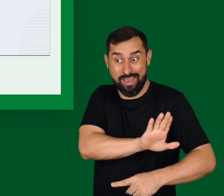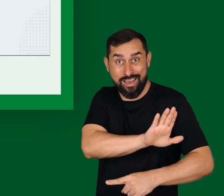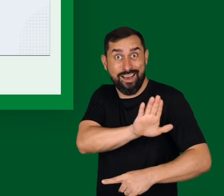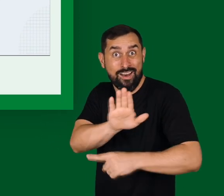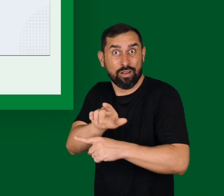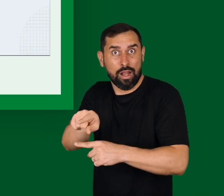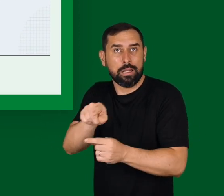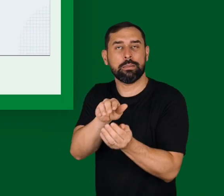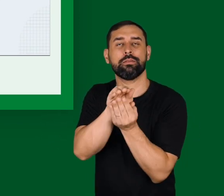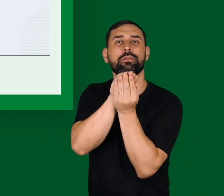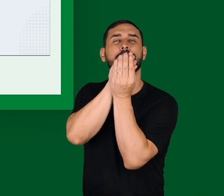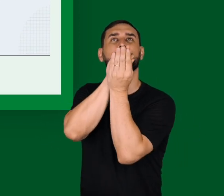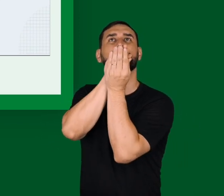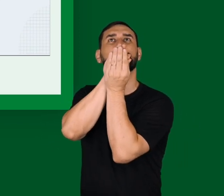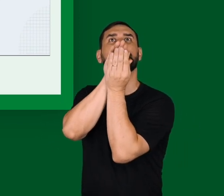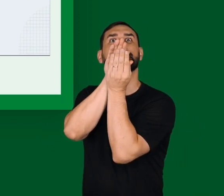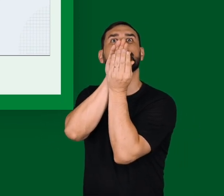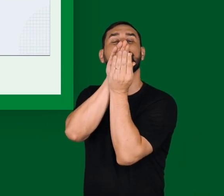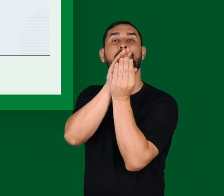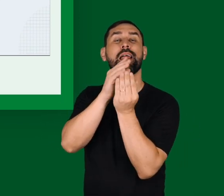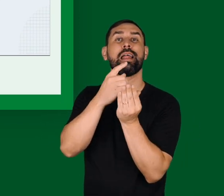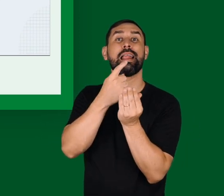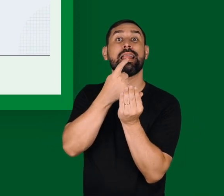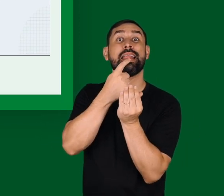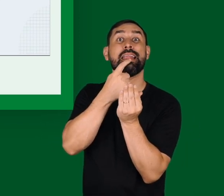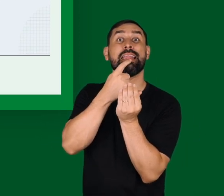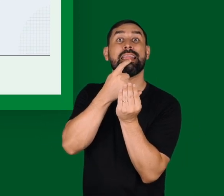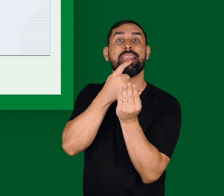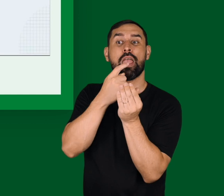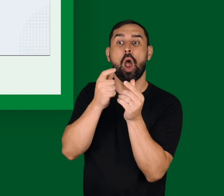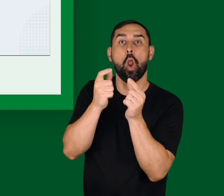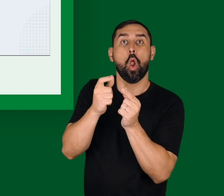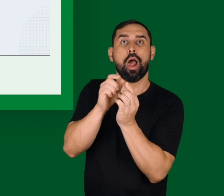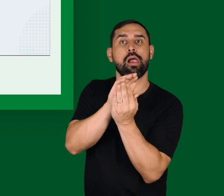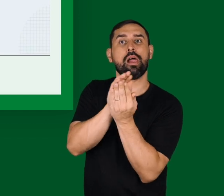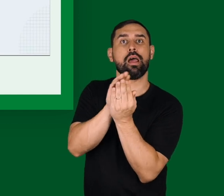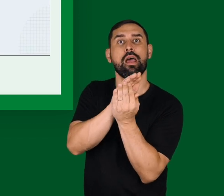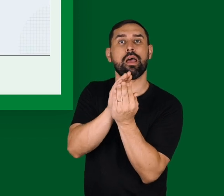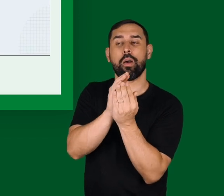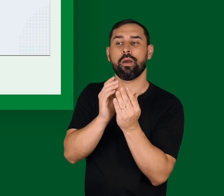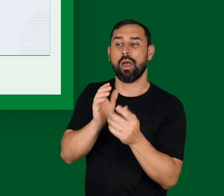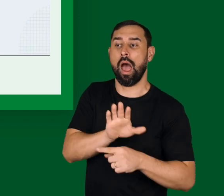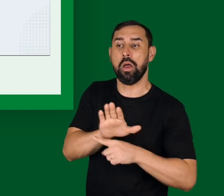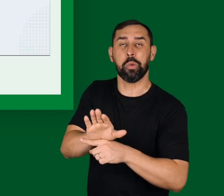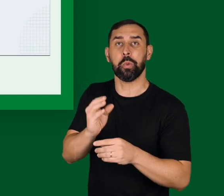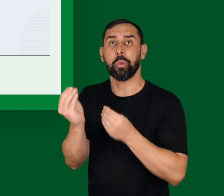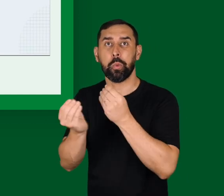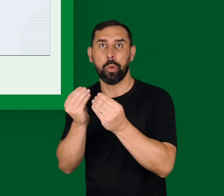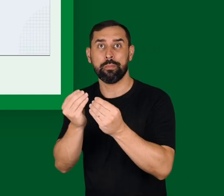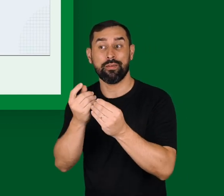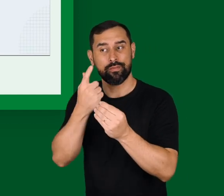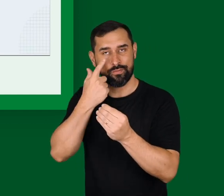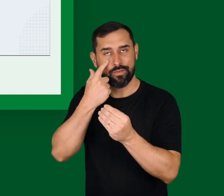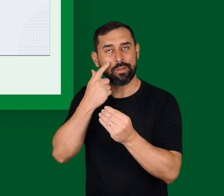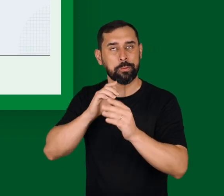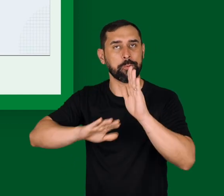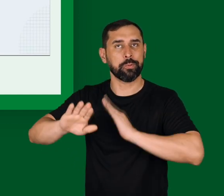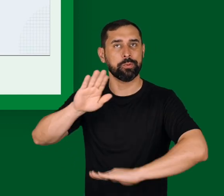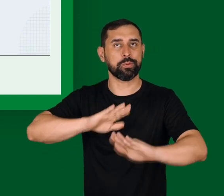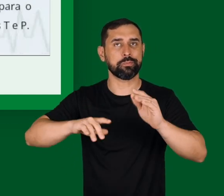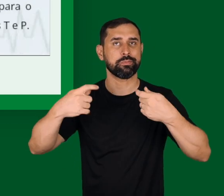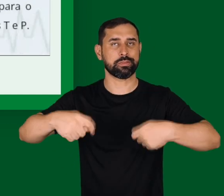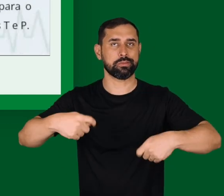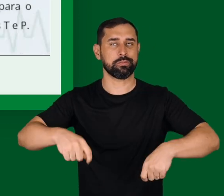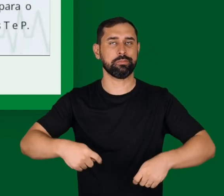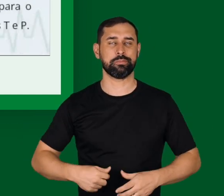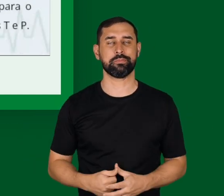na hora da exposição da via aérea, na hora de fazer a reanimação, a gente ter atenção à posição dessa